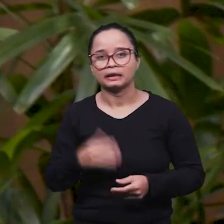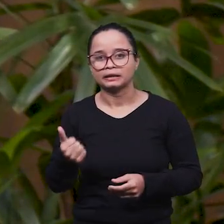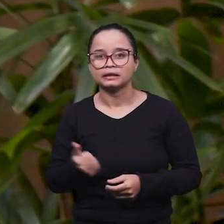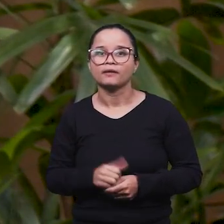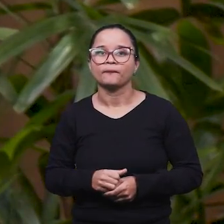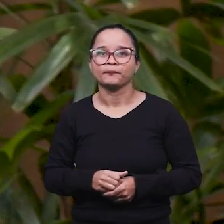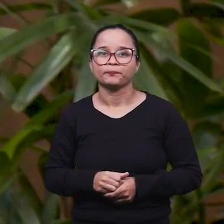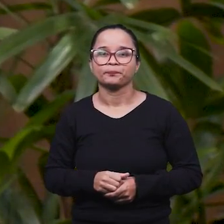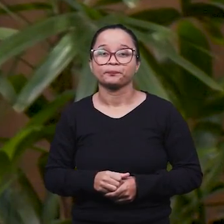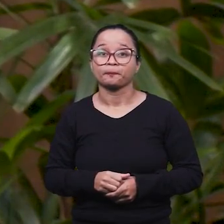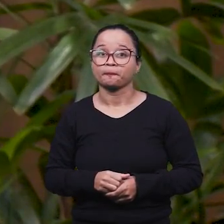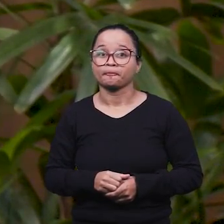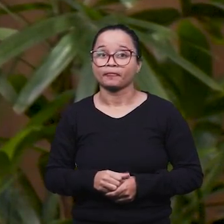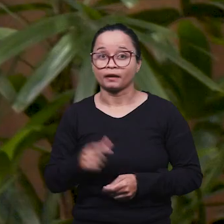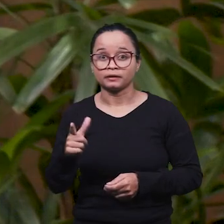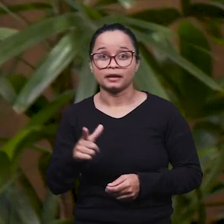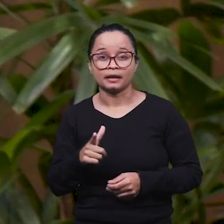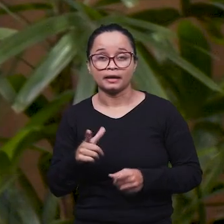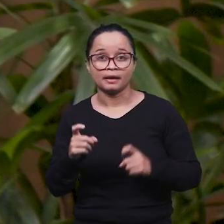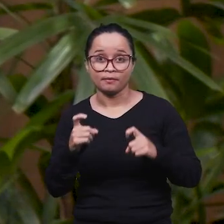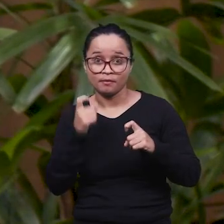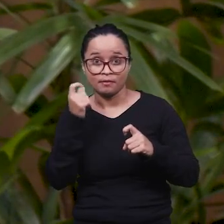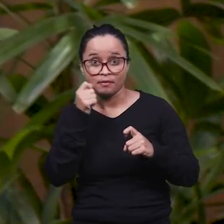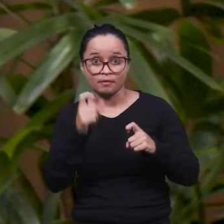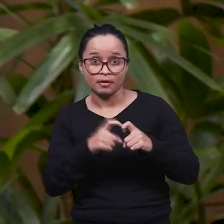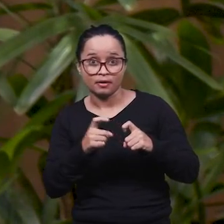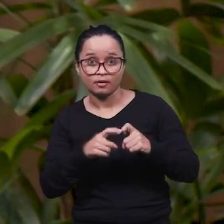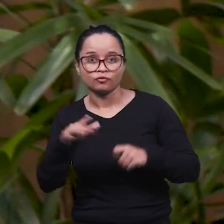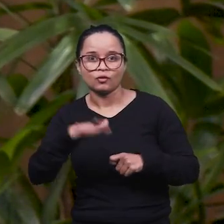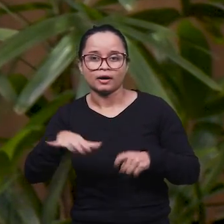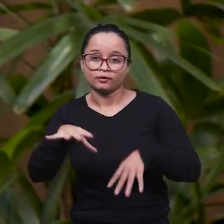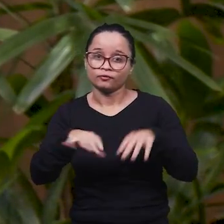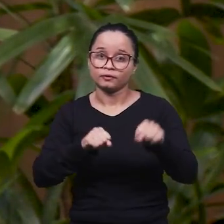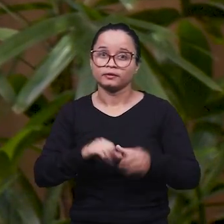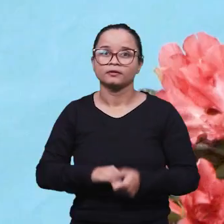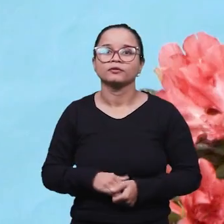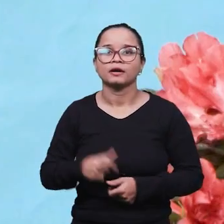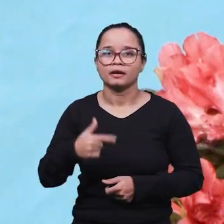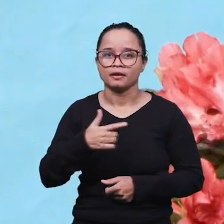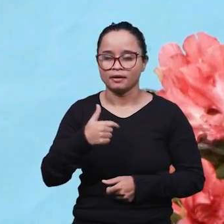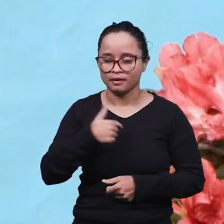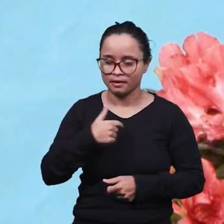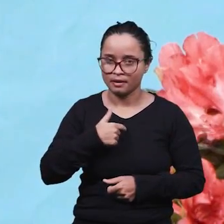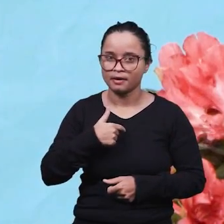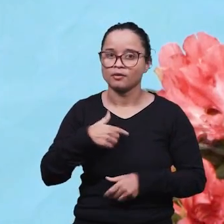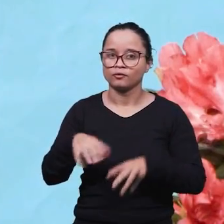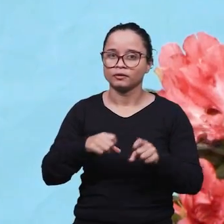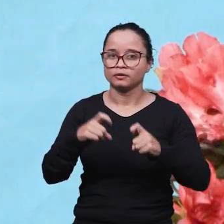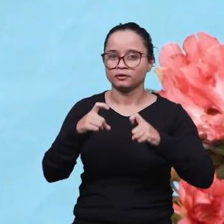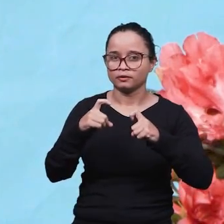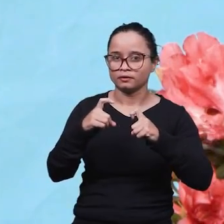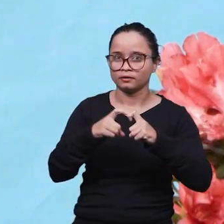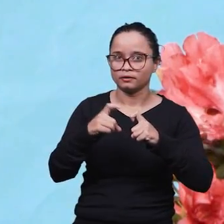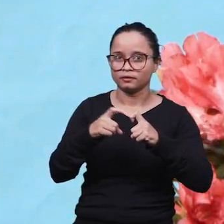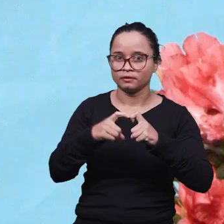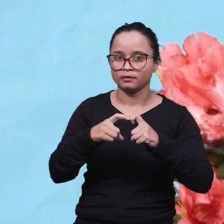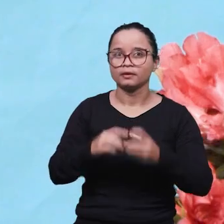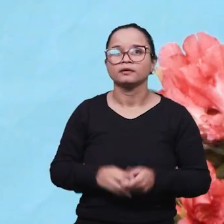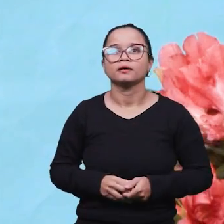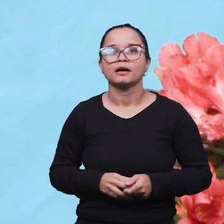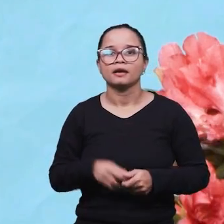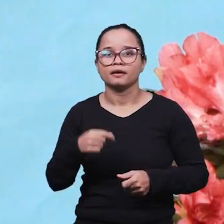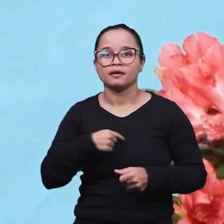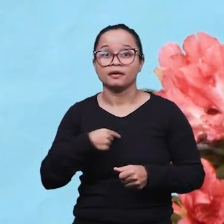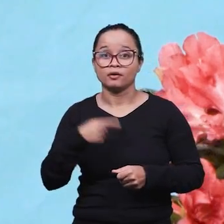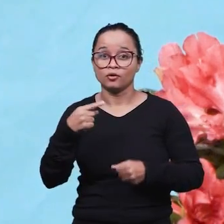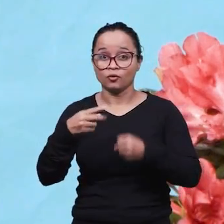então conta pra gente, né, a sua área de formação. Eu sou médica, eu fiz ginecologia e obstetrícia na UFES